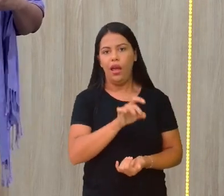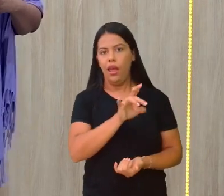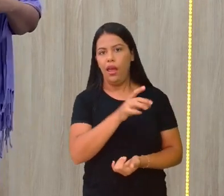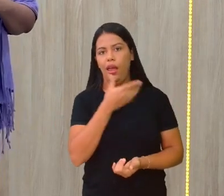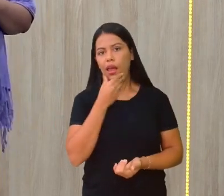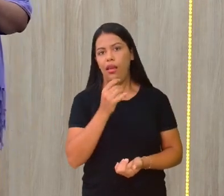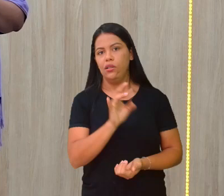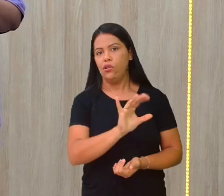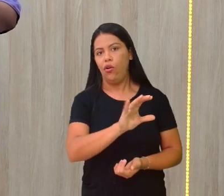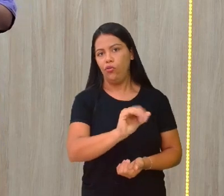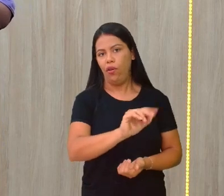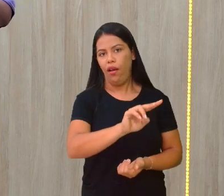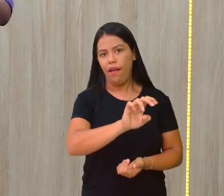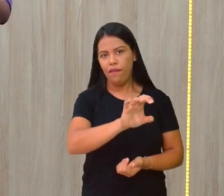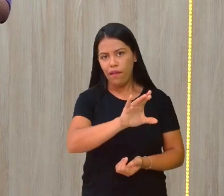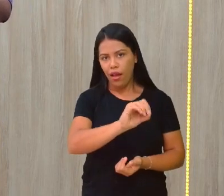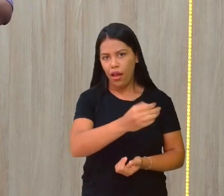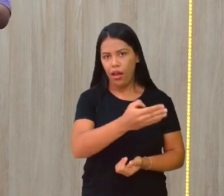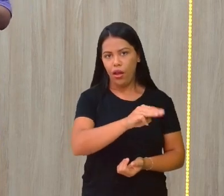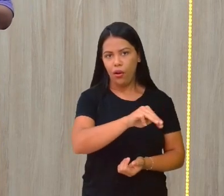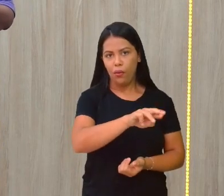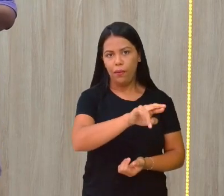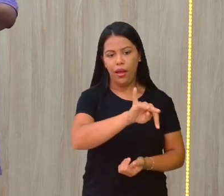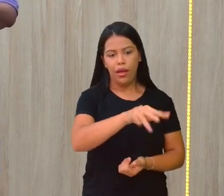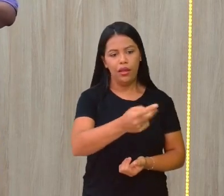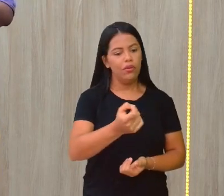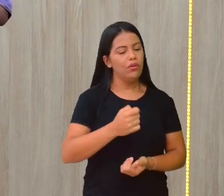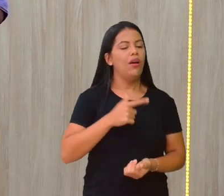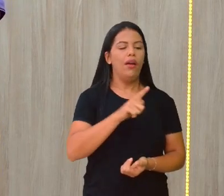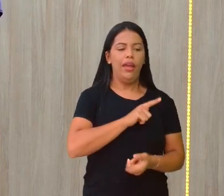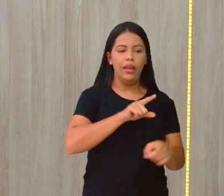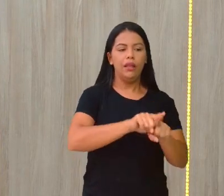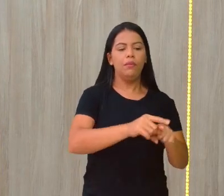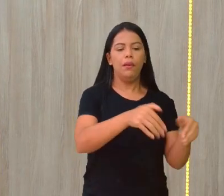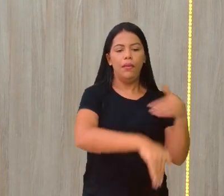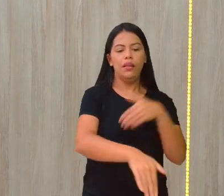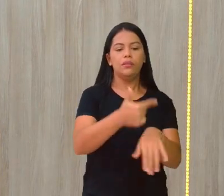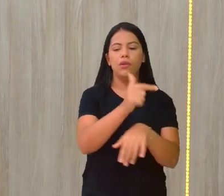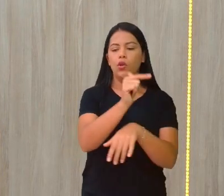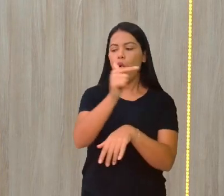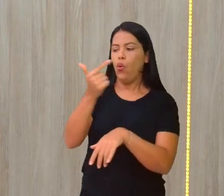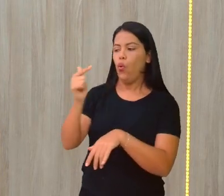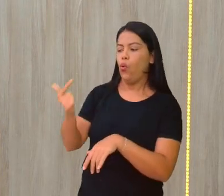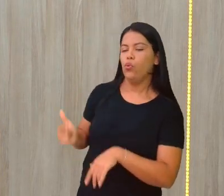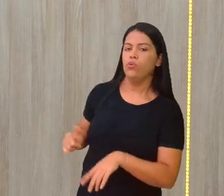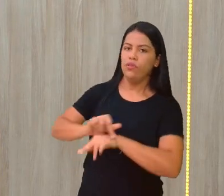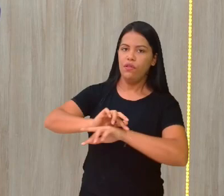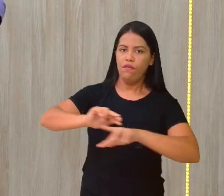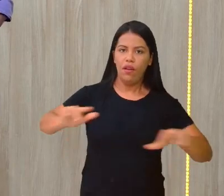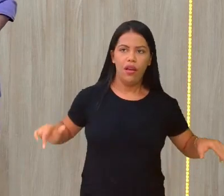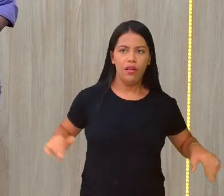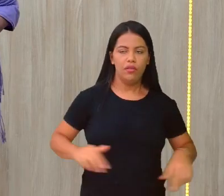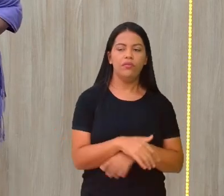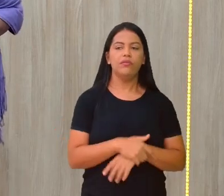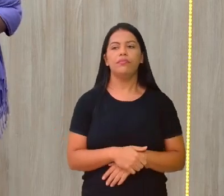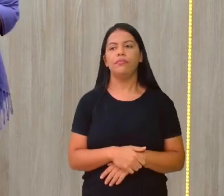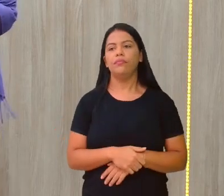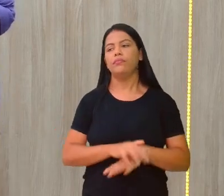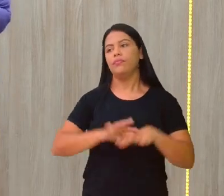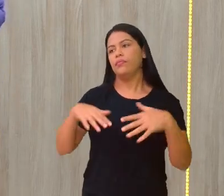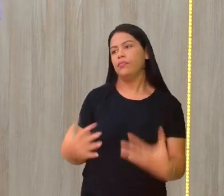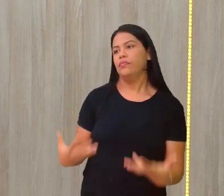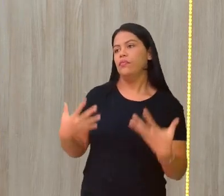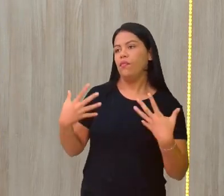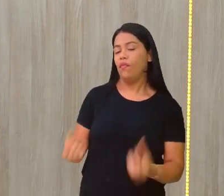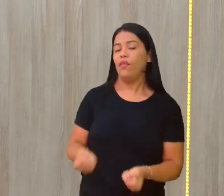do cavalo marinho, né? Ele perpassa por outros folguedos também, tá bom? Bom, vamos falar um